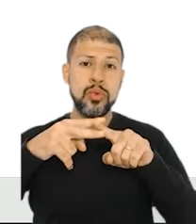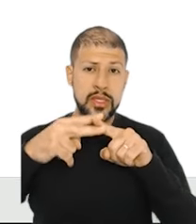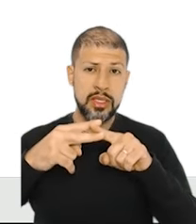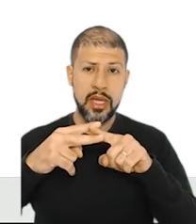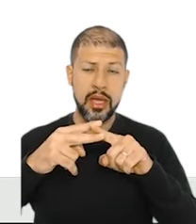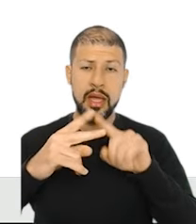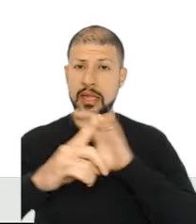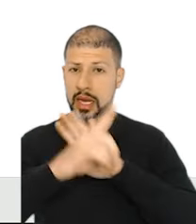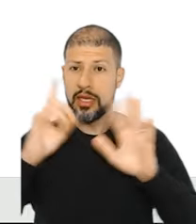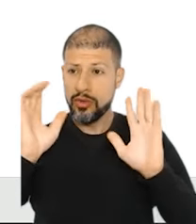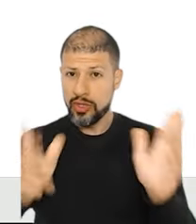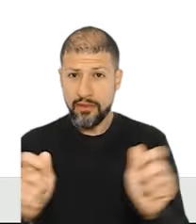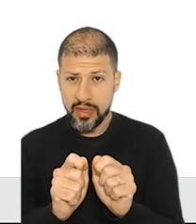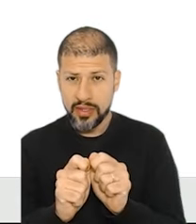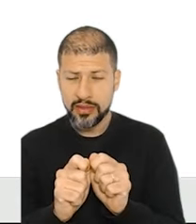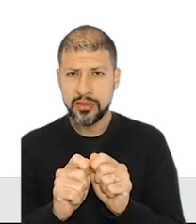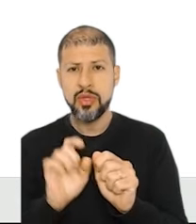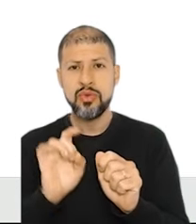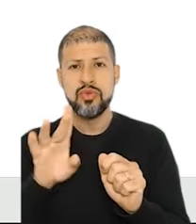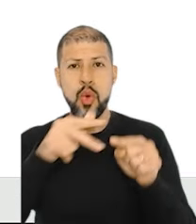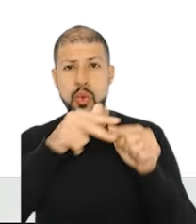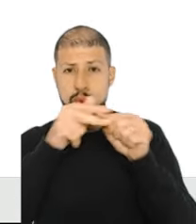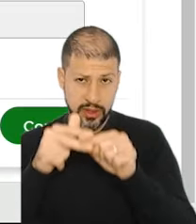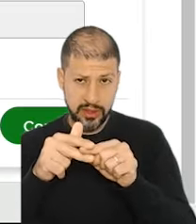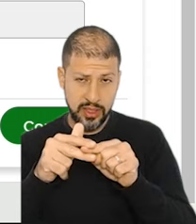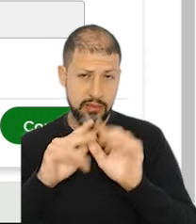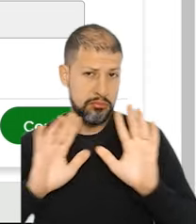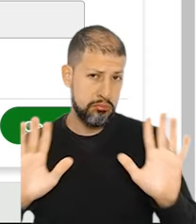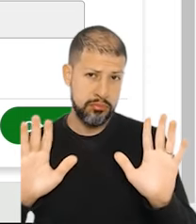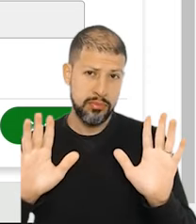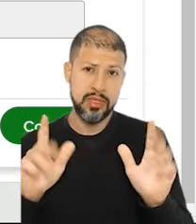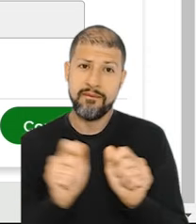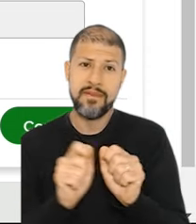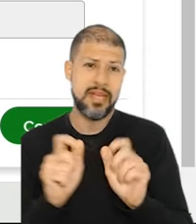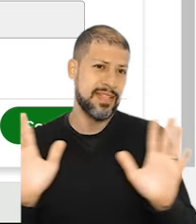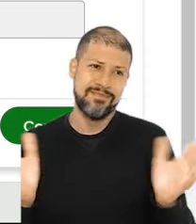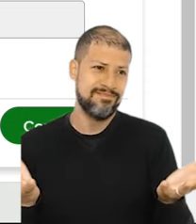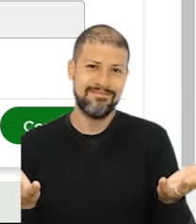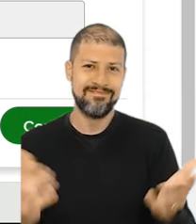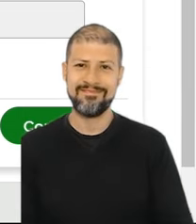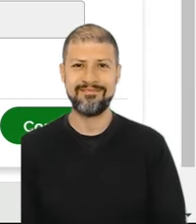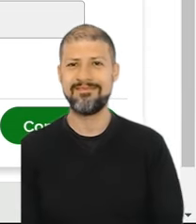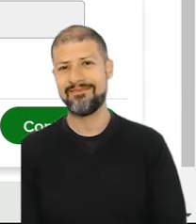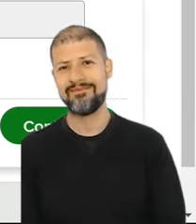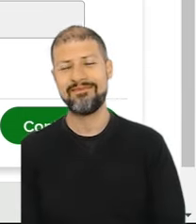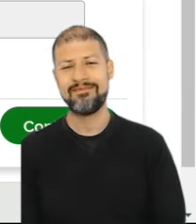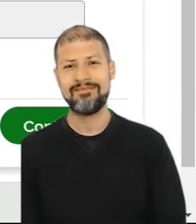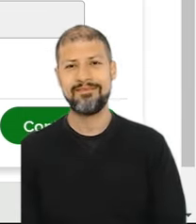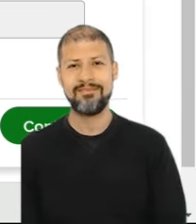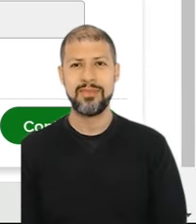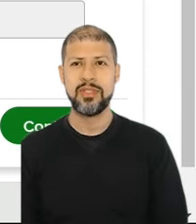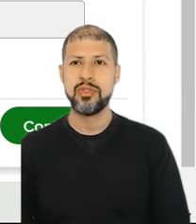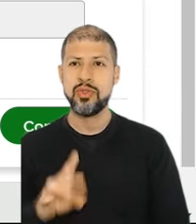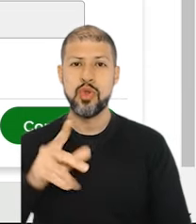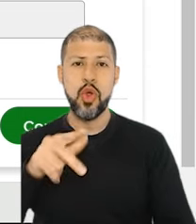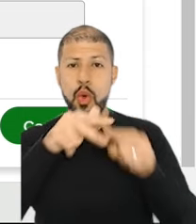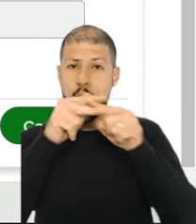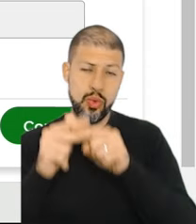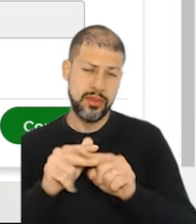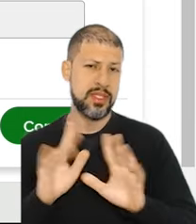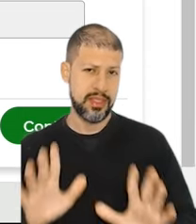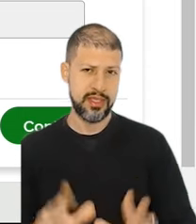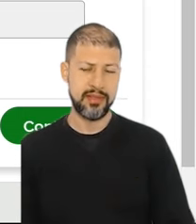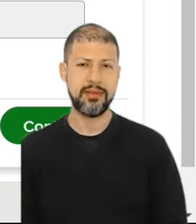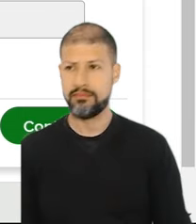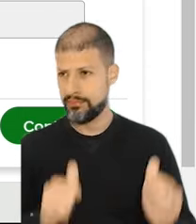correto então só cabe retificação não tem mais o que declarar Olha só eu só posso retificar